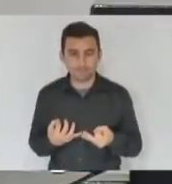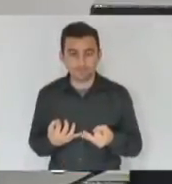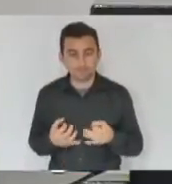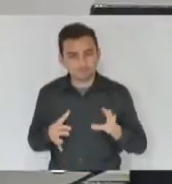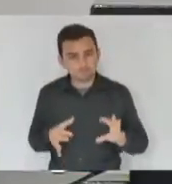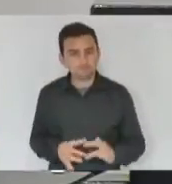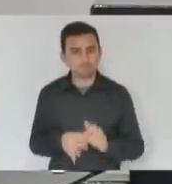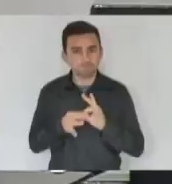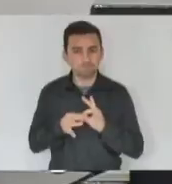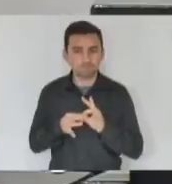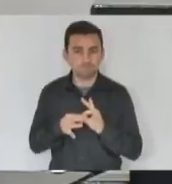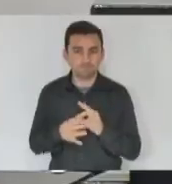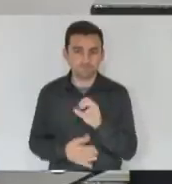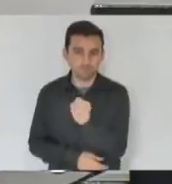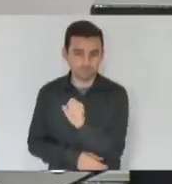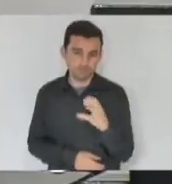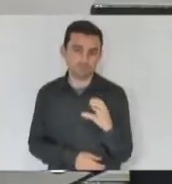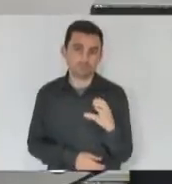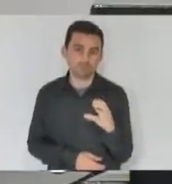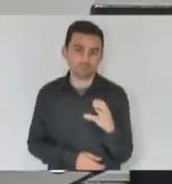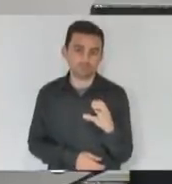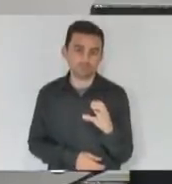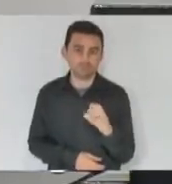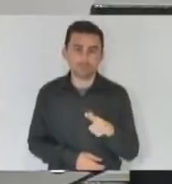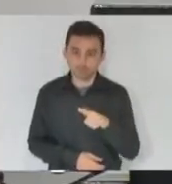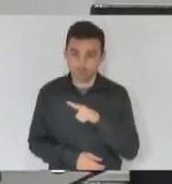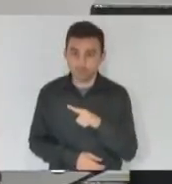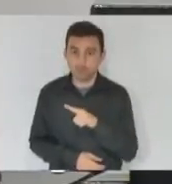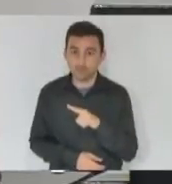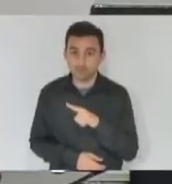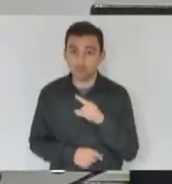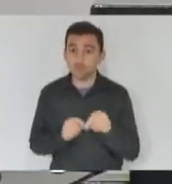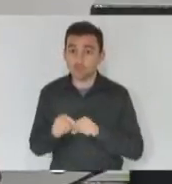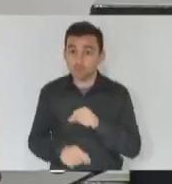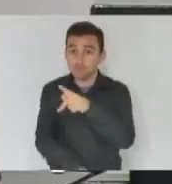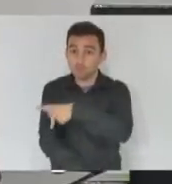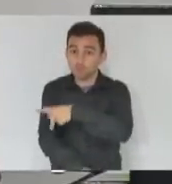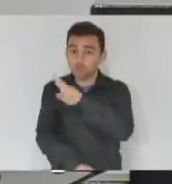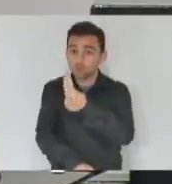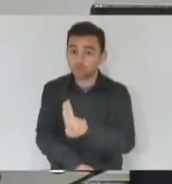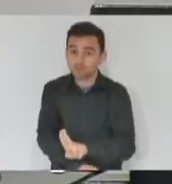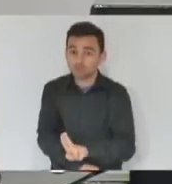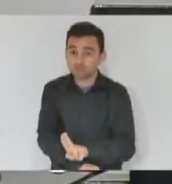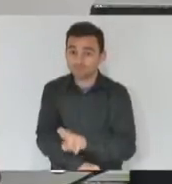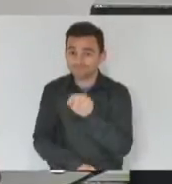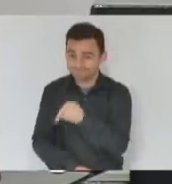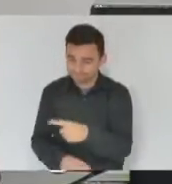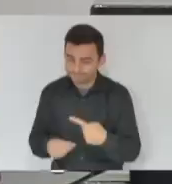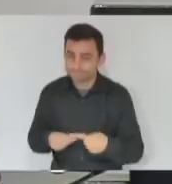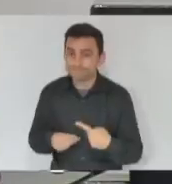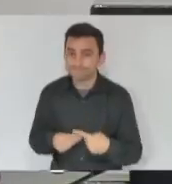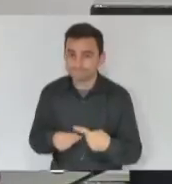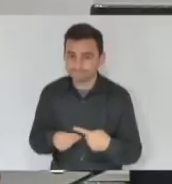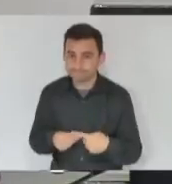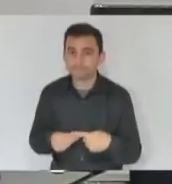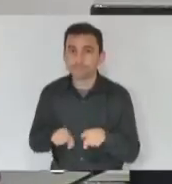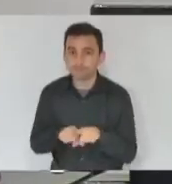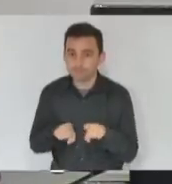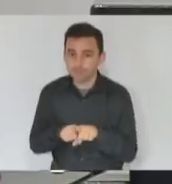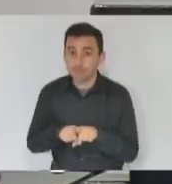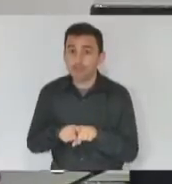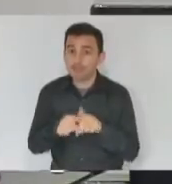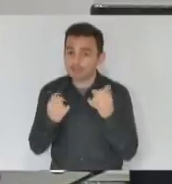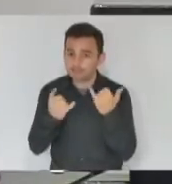integrado à Santa Catarina. Nós temos ainda, por exemplo, Porto União, deputado Fernando, a